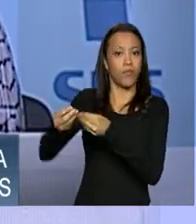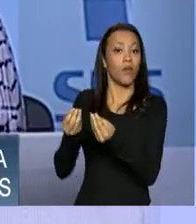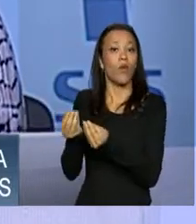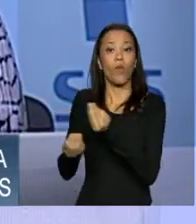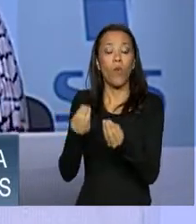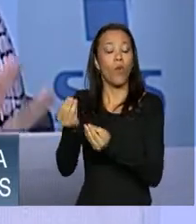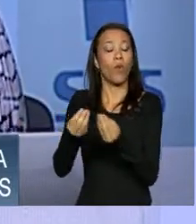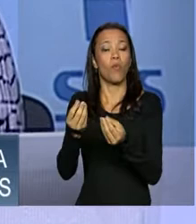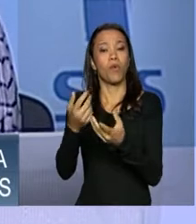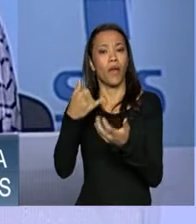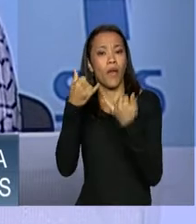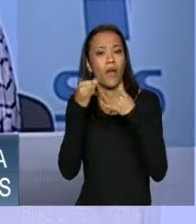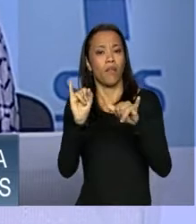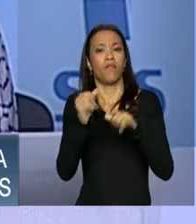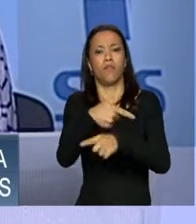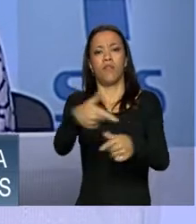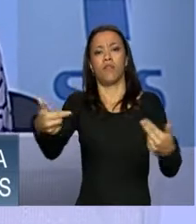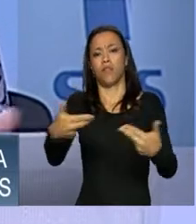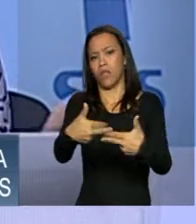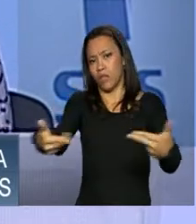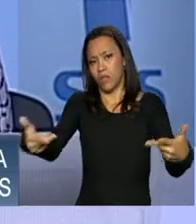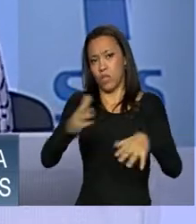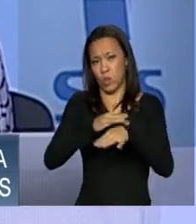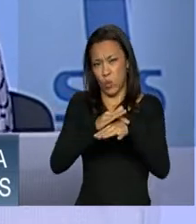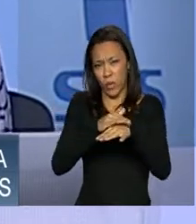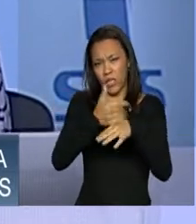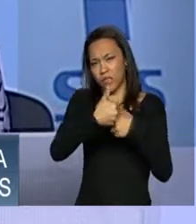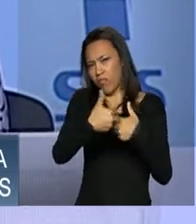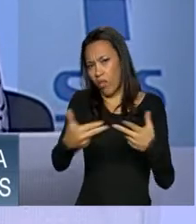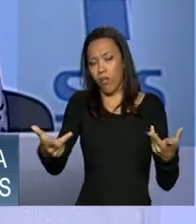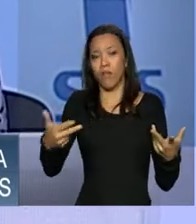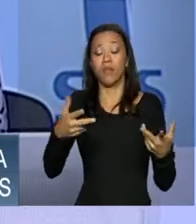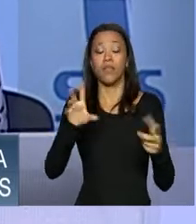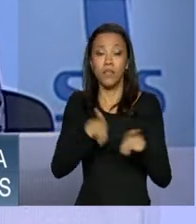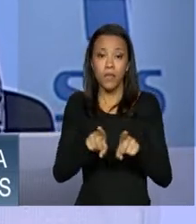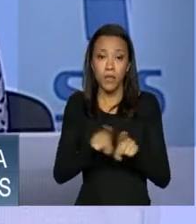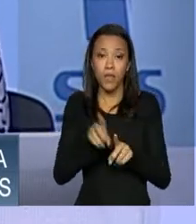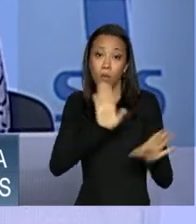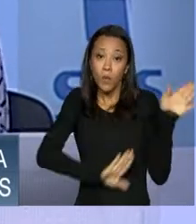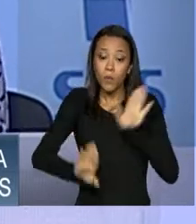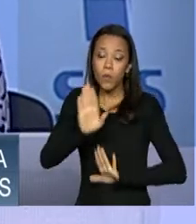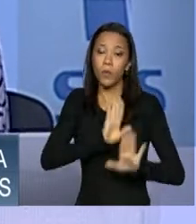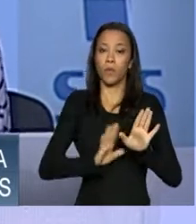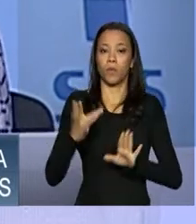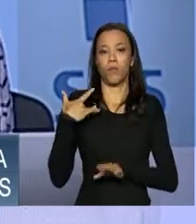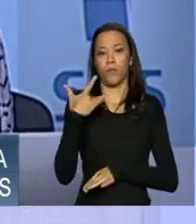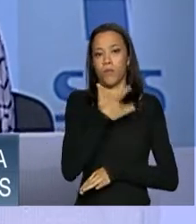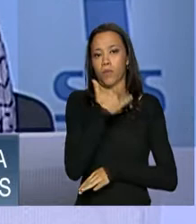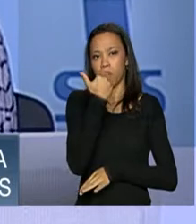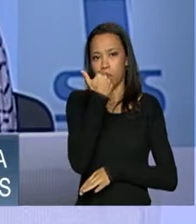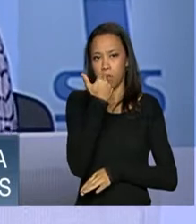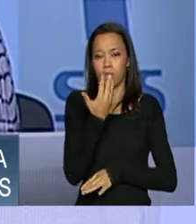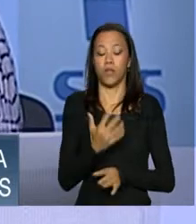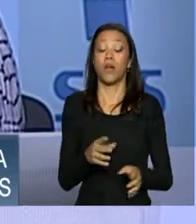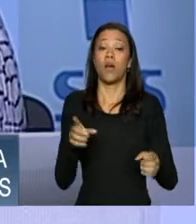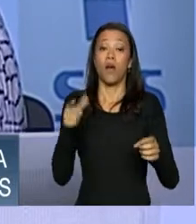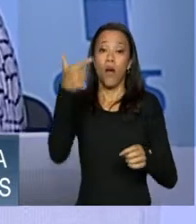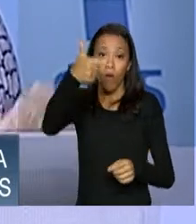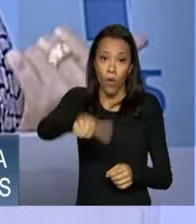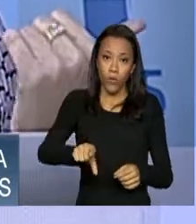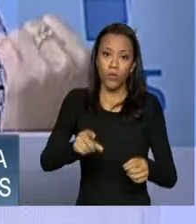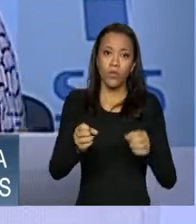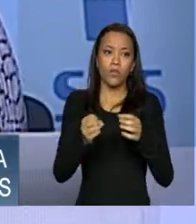das doenças crônicas para atenção básica. São 3,9 mil núcleos de apoio à saúde